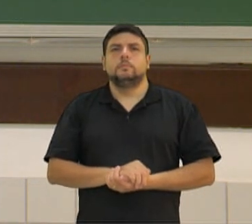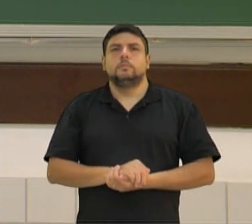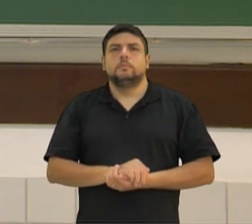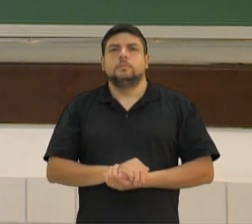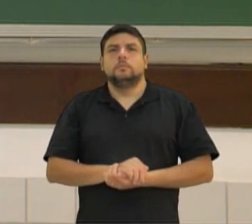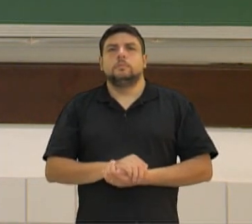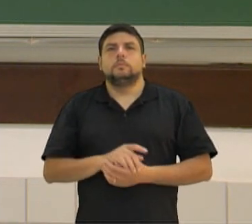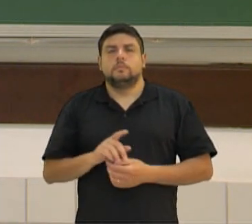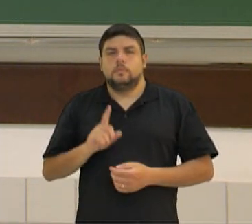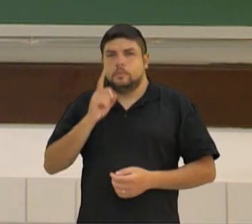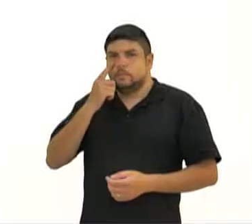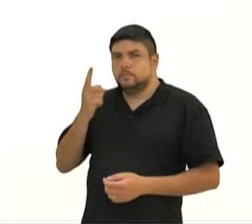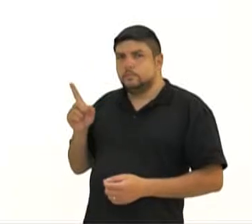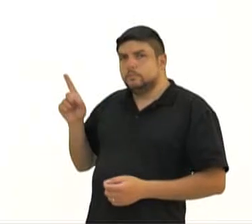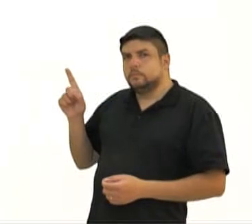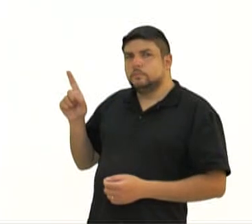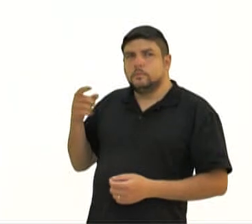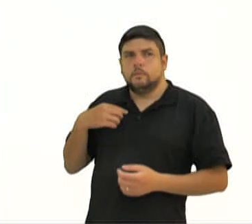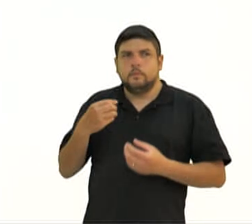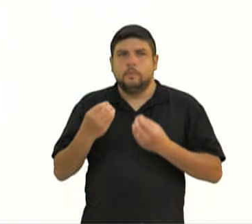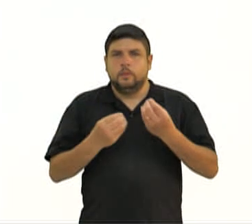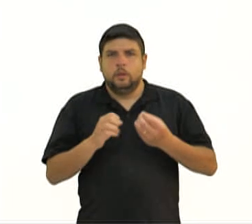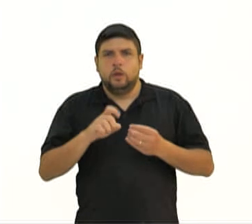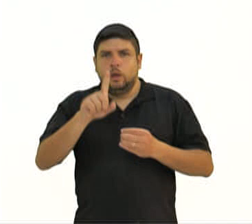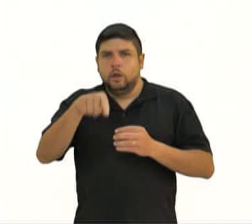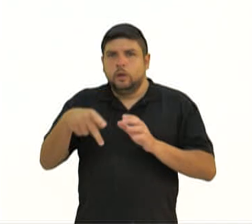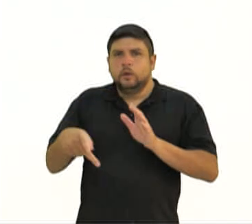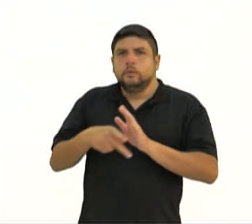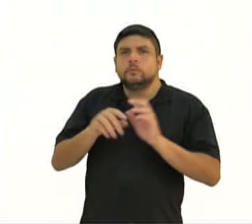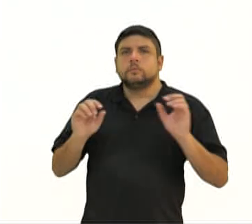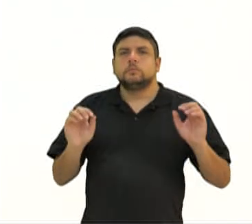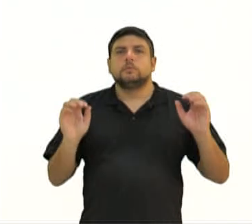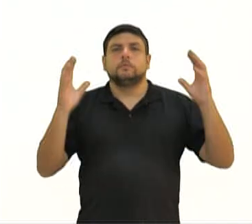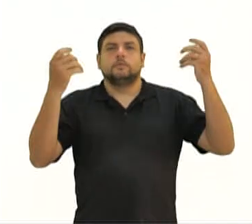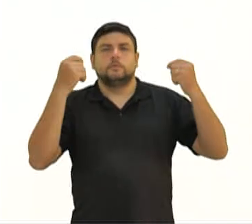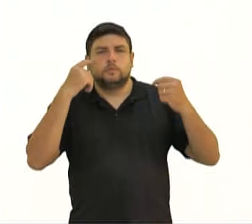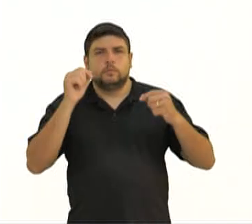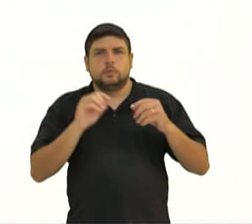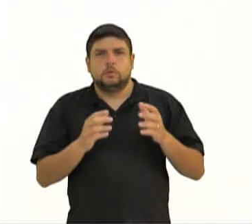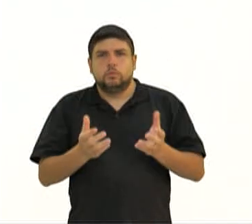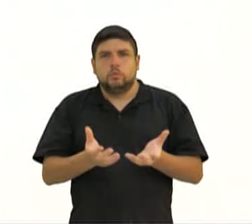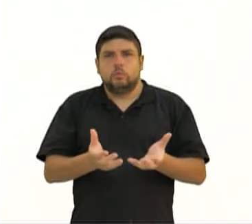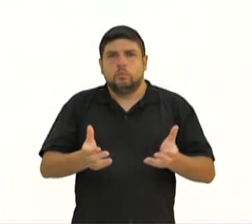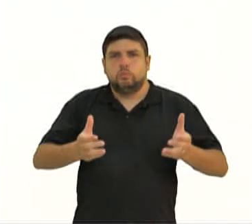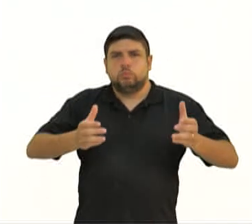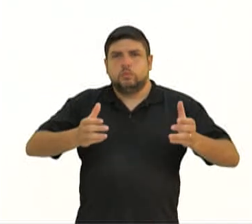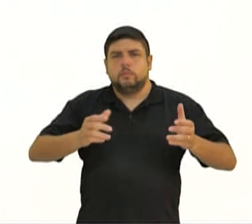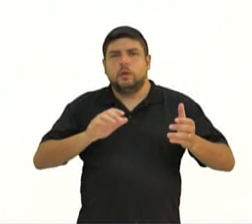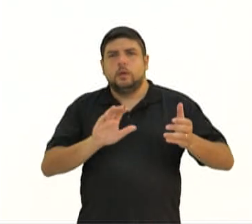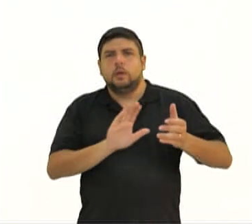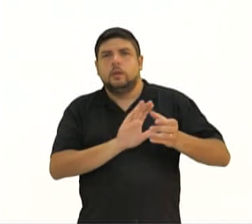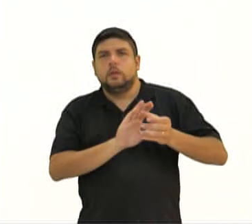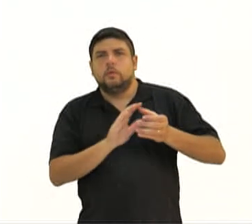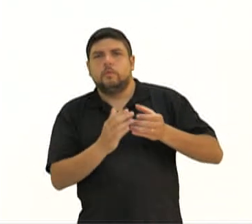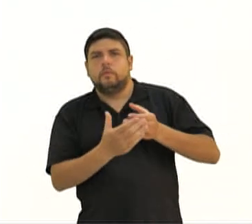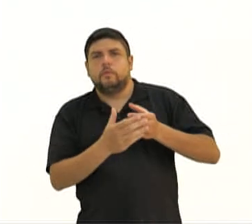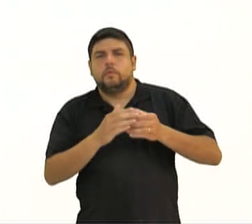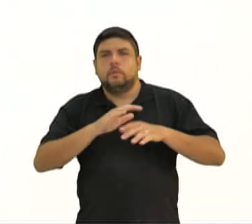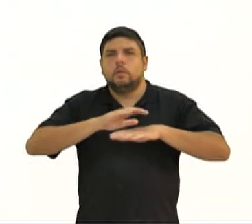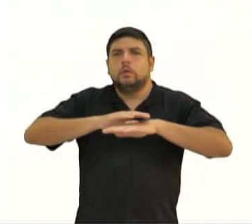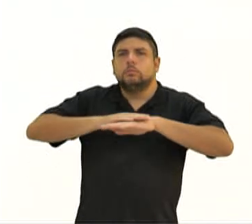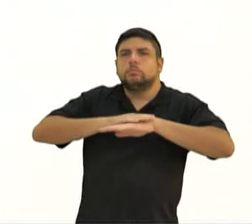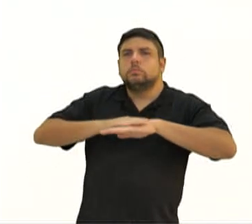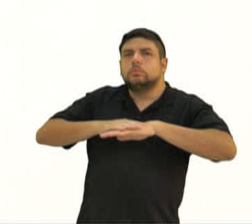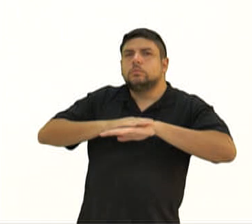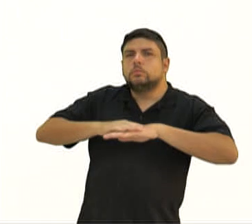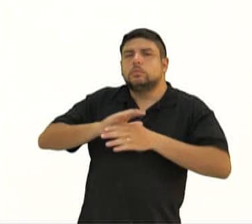um vaso cerimonial decorado com incisões geométricas, relevos com figuras antropomórficas